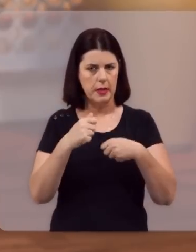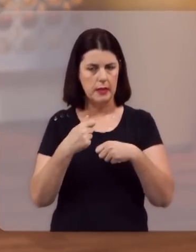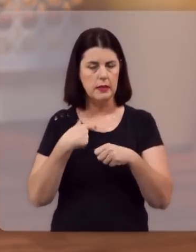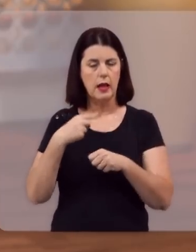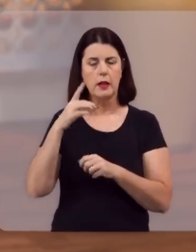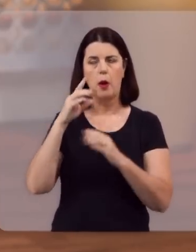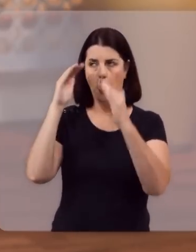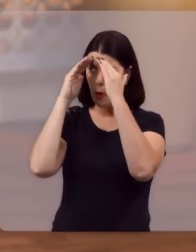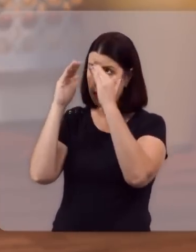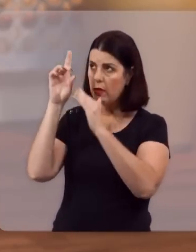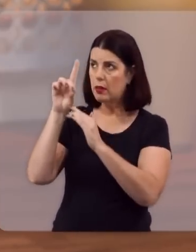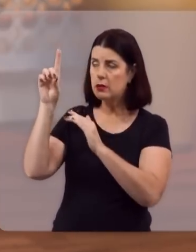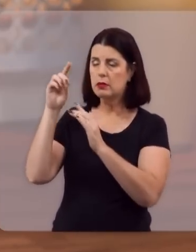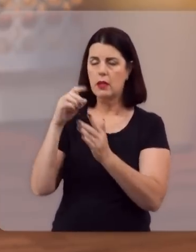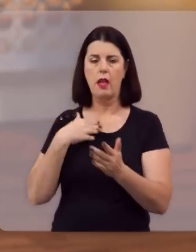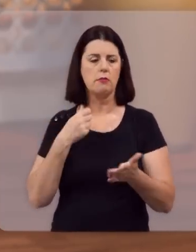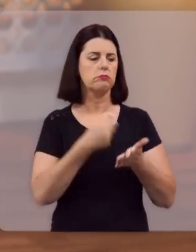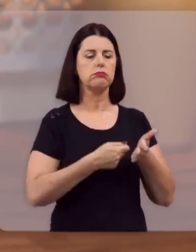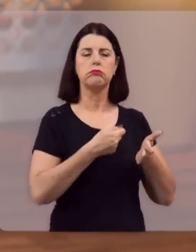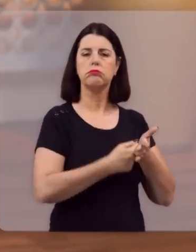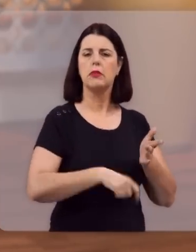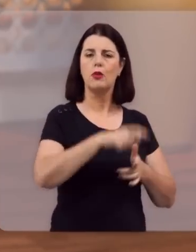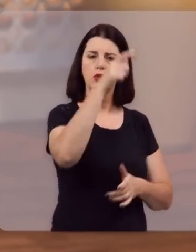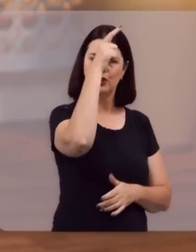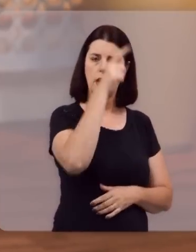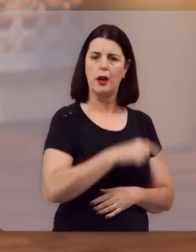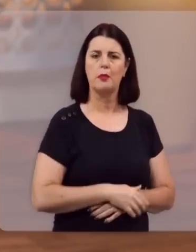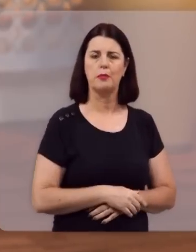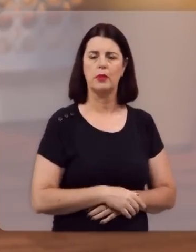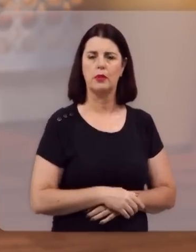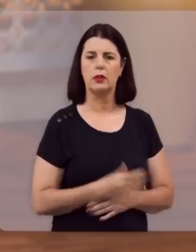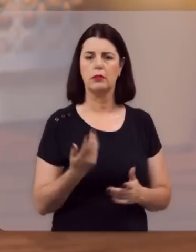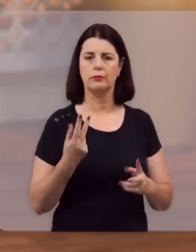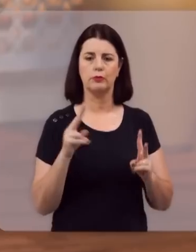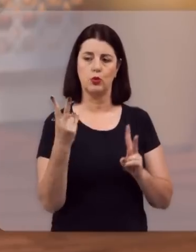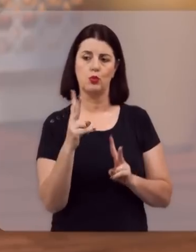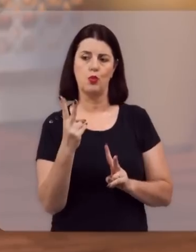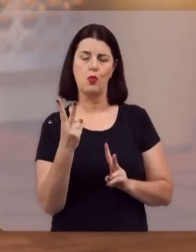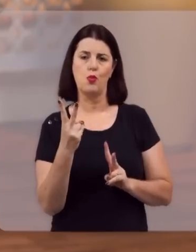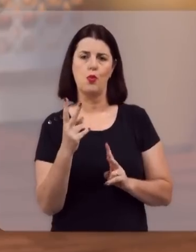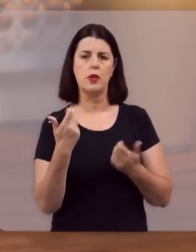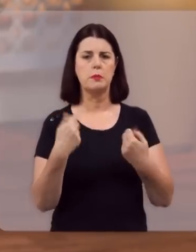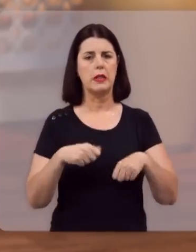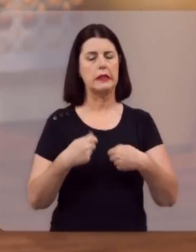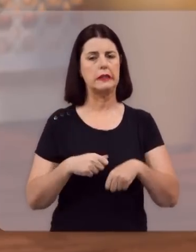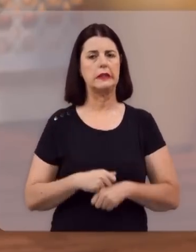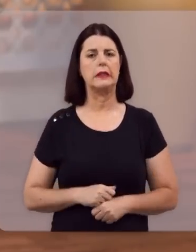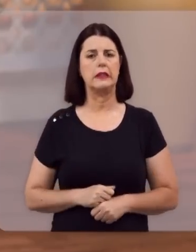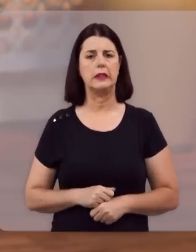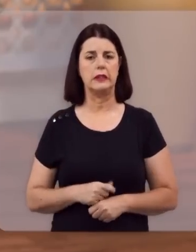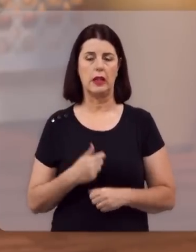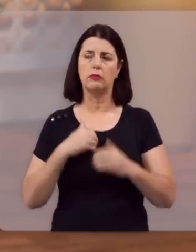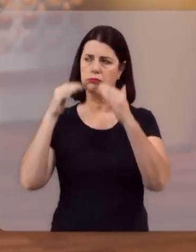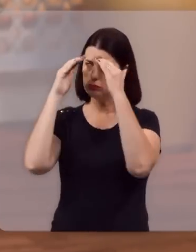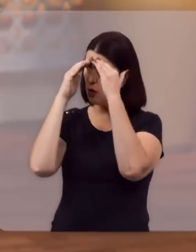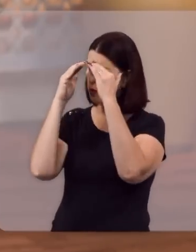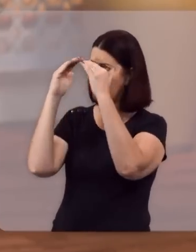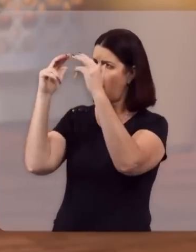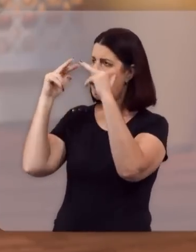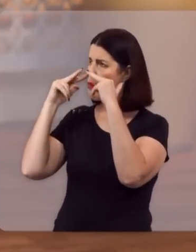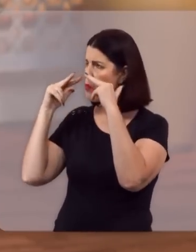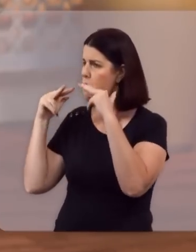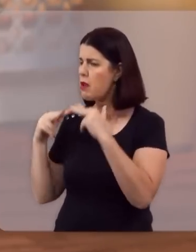sujeitai-vos, portanto, a Deus e resisti ao diabo. Então, é um movimento duplo, um movimento de